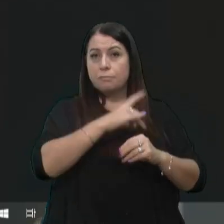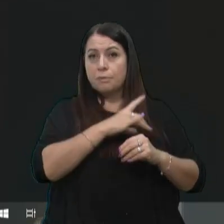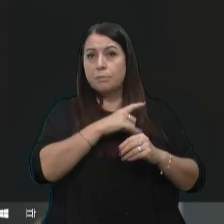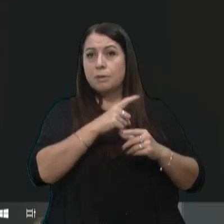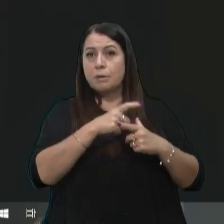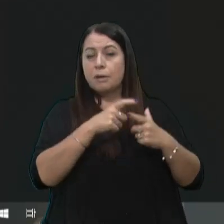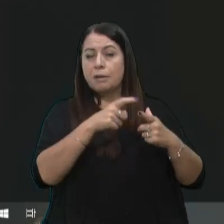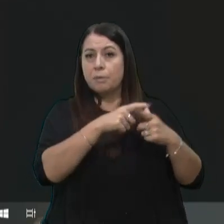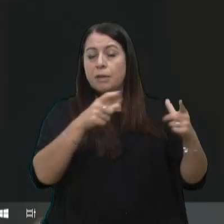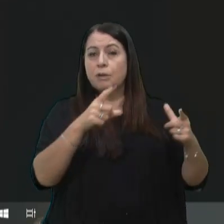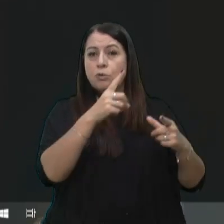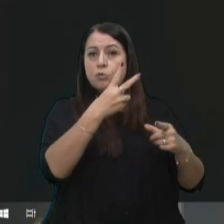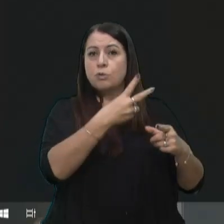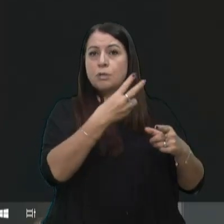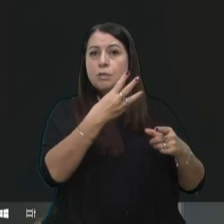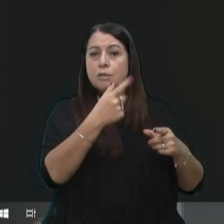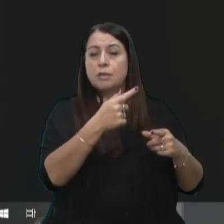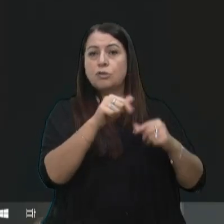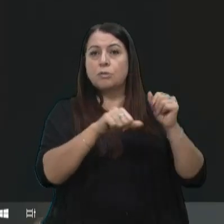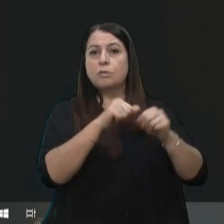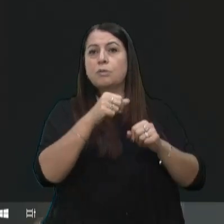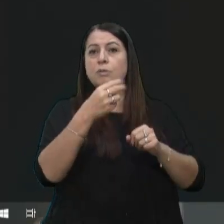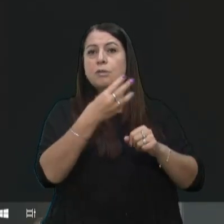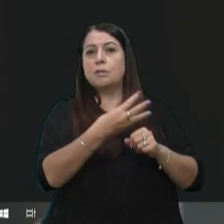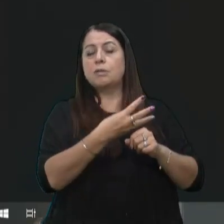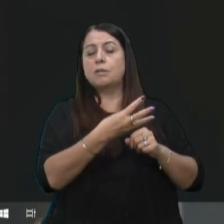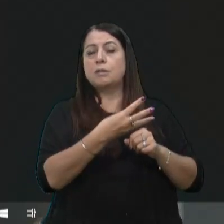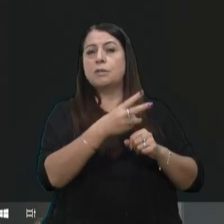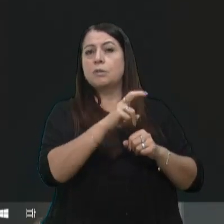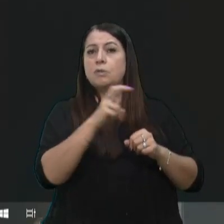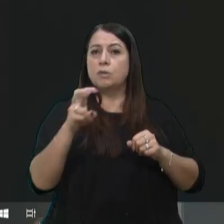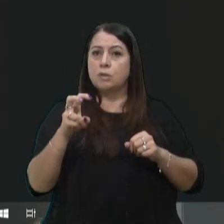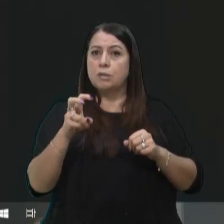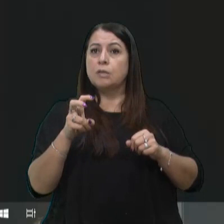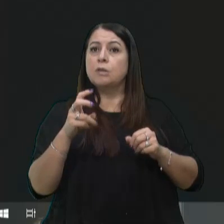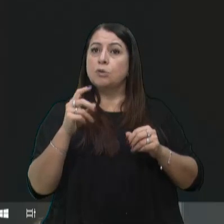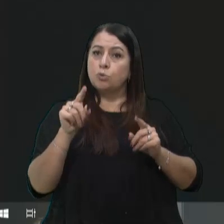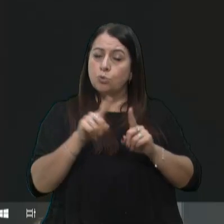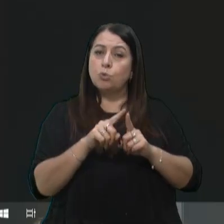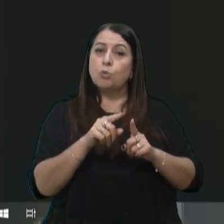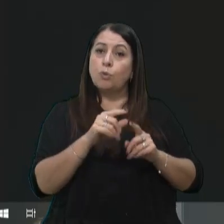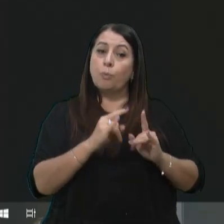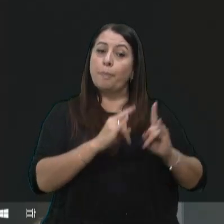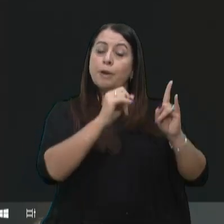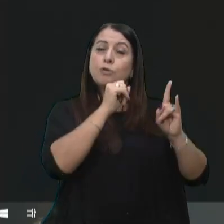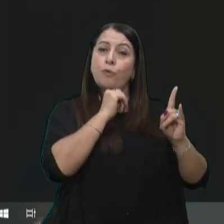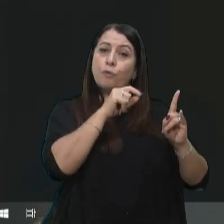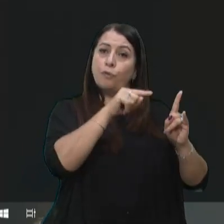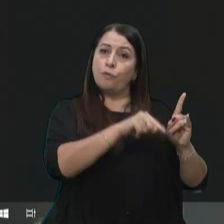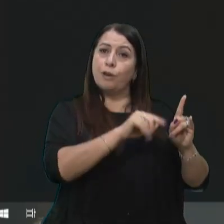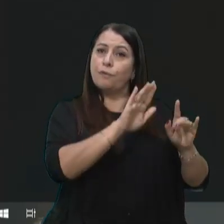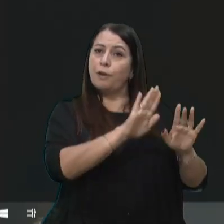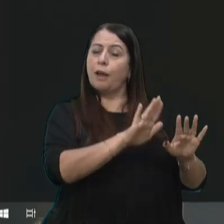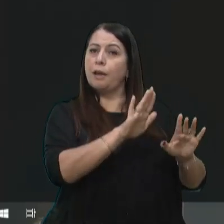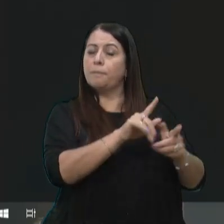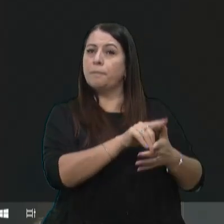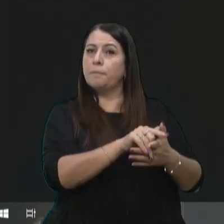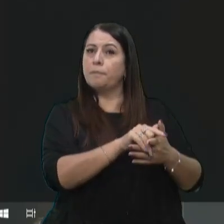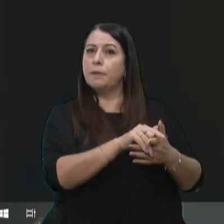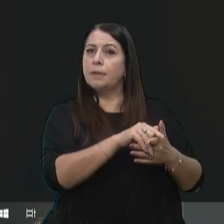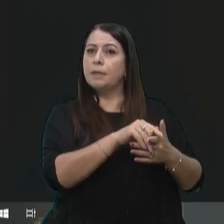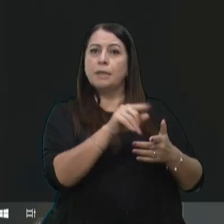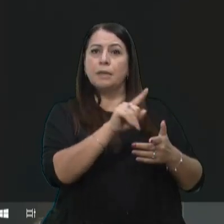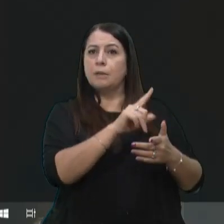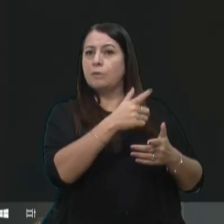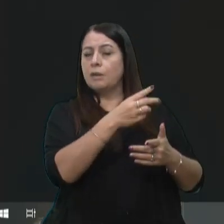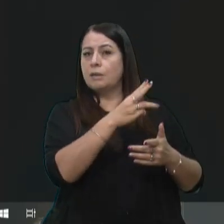ampliação de 237 para 355 e 5 com toda a antiga da HG ficará temporariamente sem